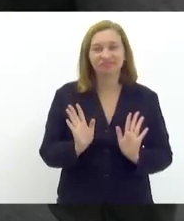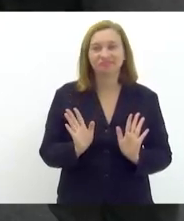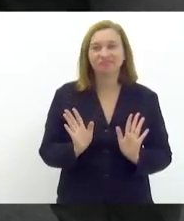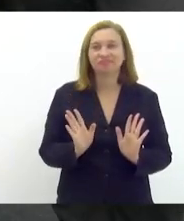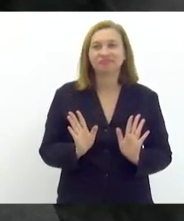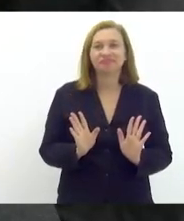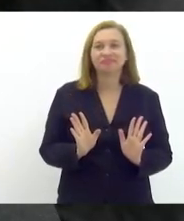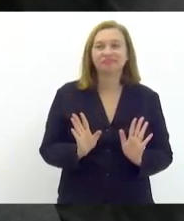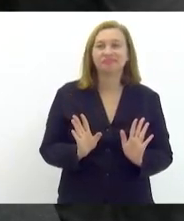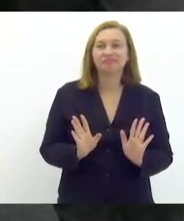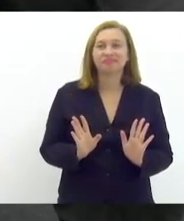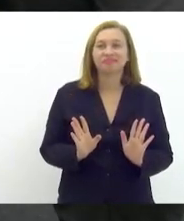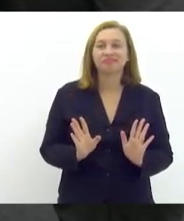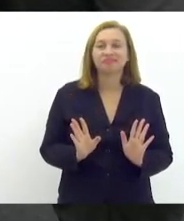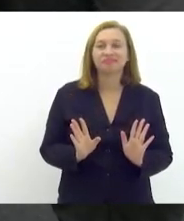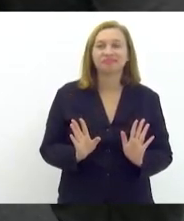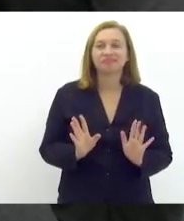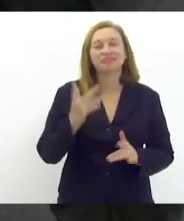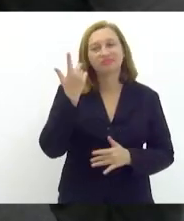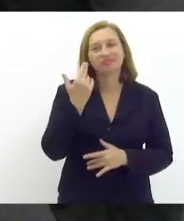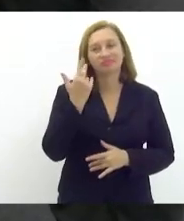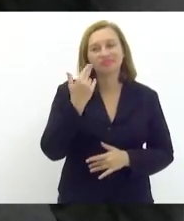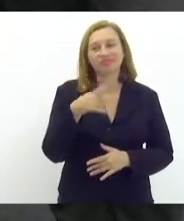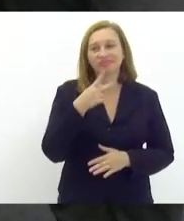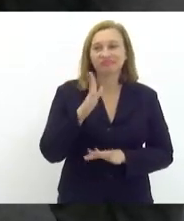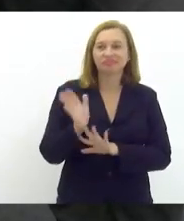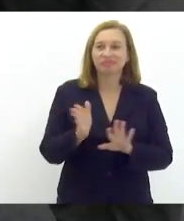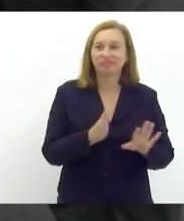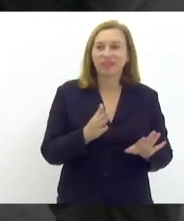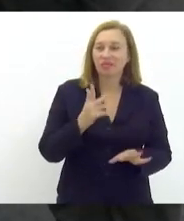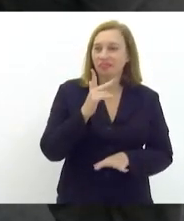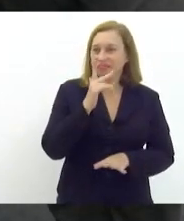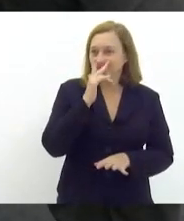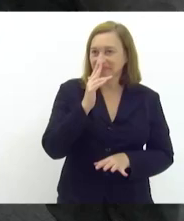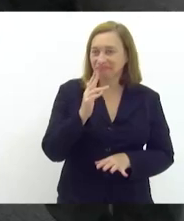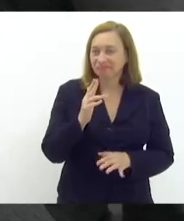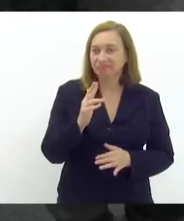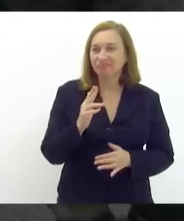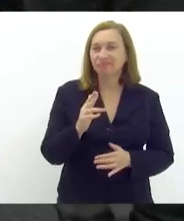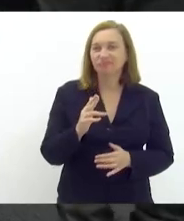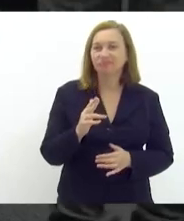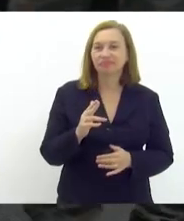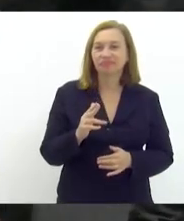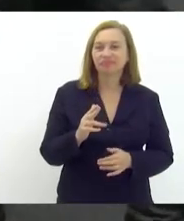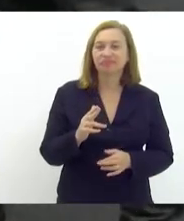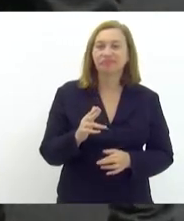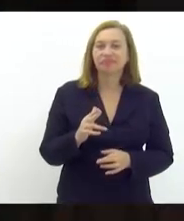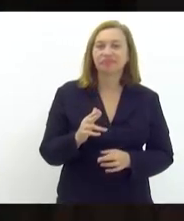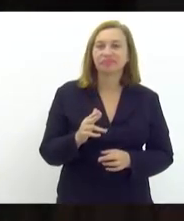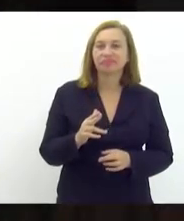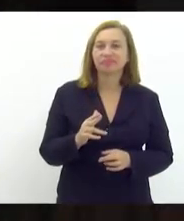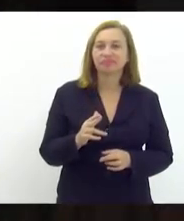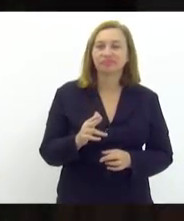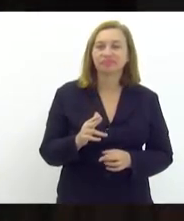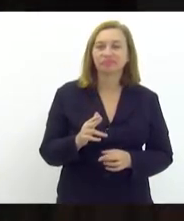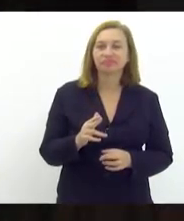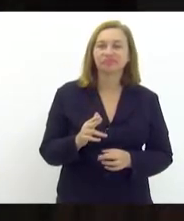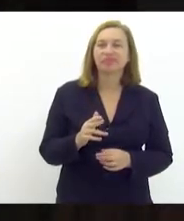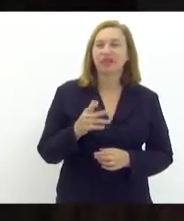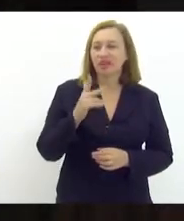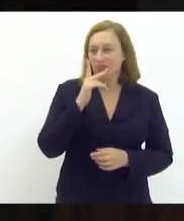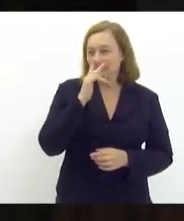eu normalmente disso Estado ao Governador que ele estava internamente